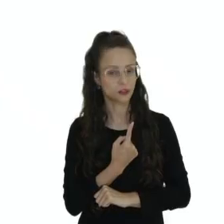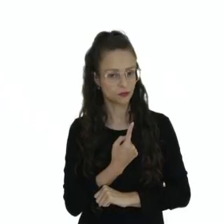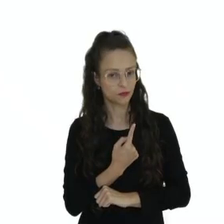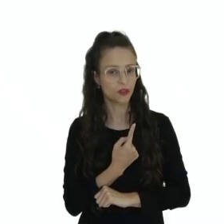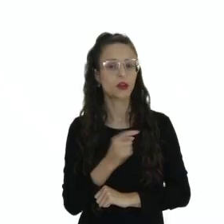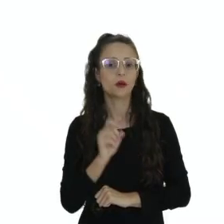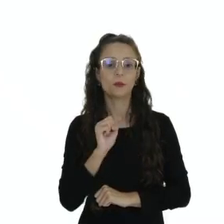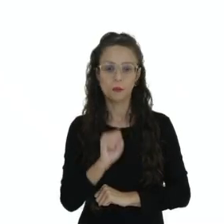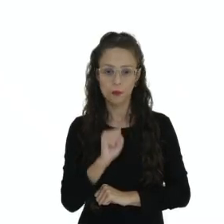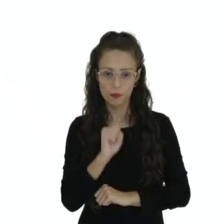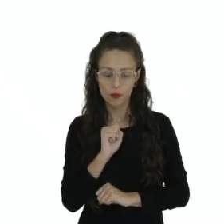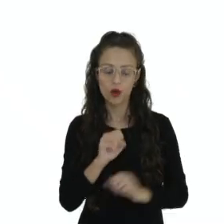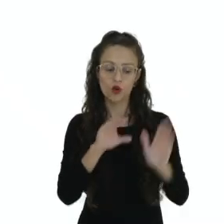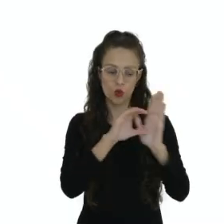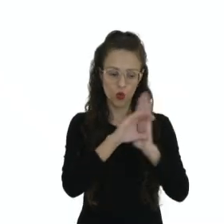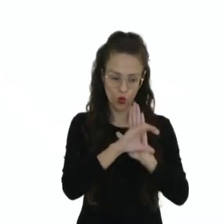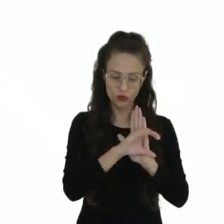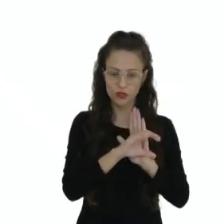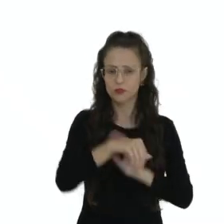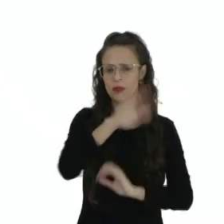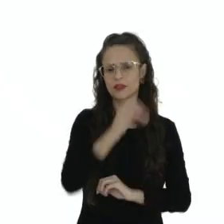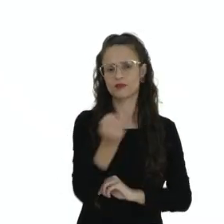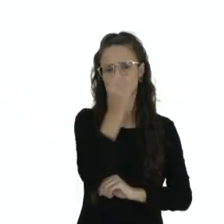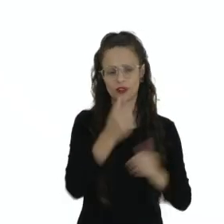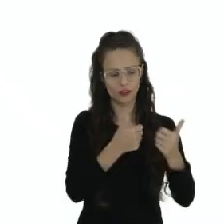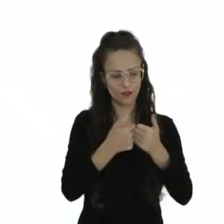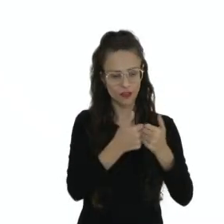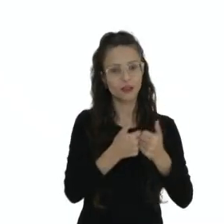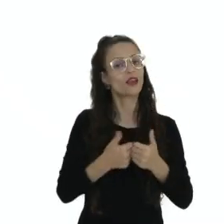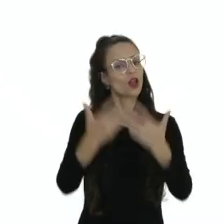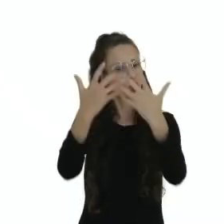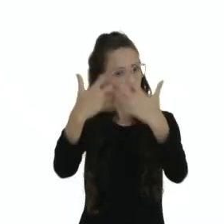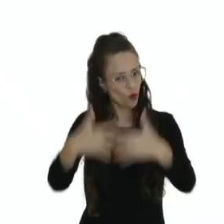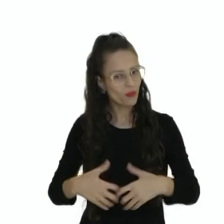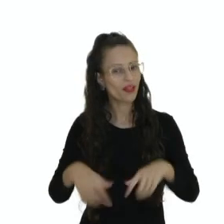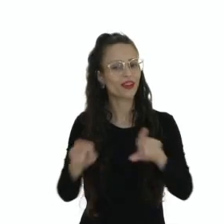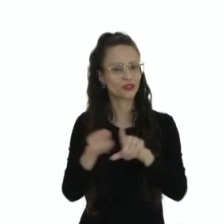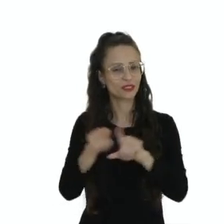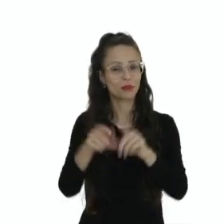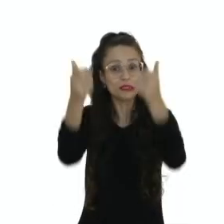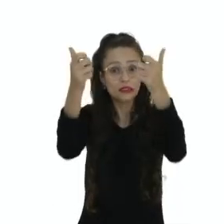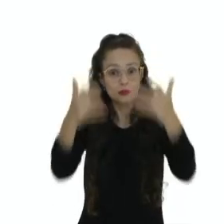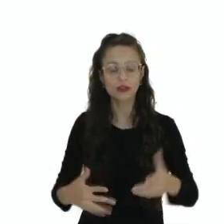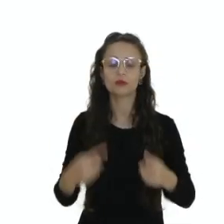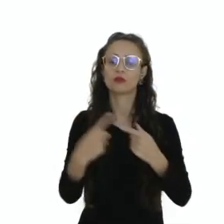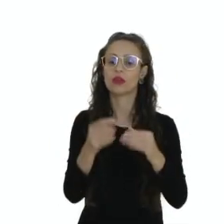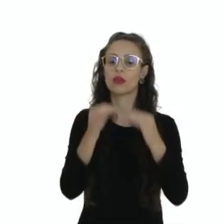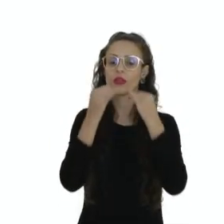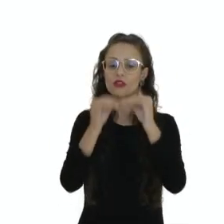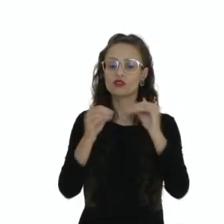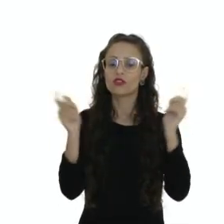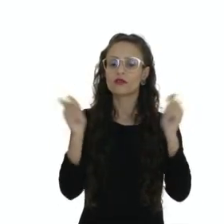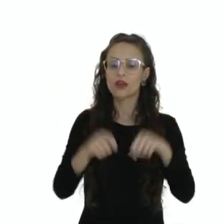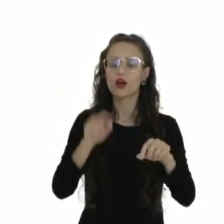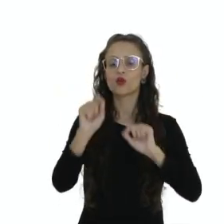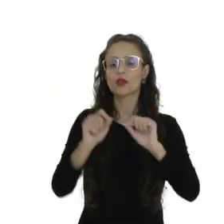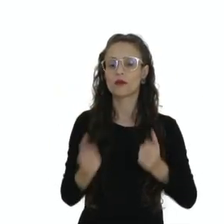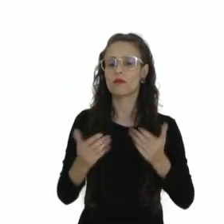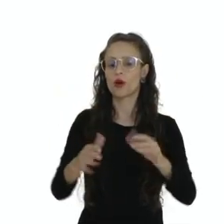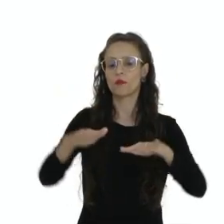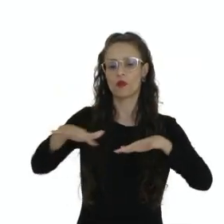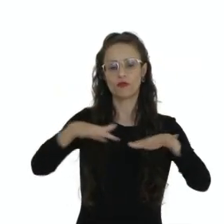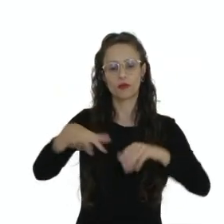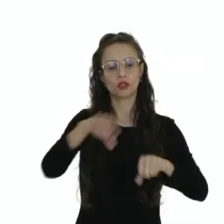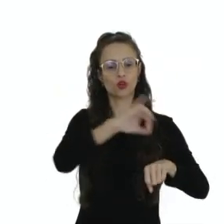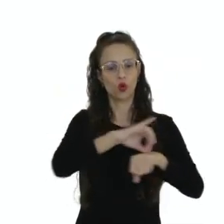pode ser um conceito mais importante da física, é algo complexo de se definir. Que a energia pode ser capaz de proporcionar o movimento de